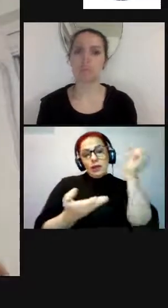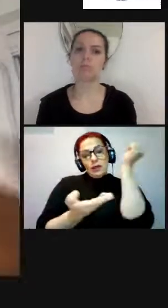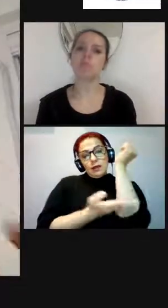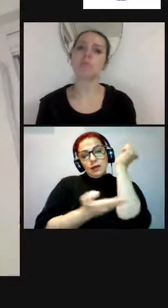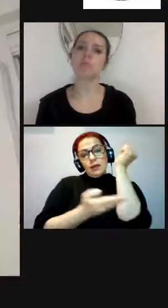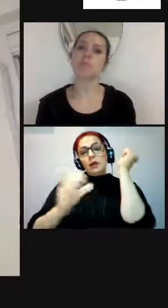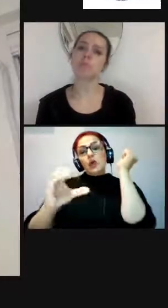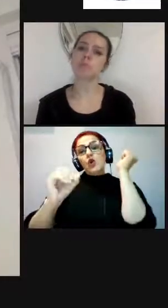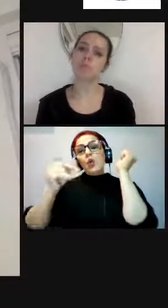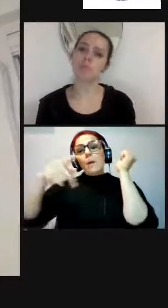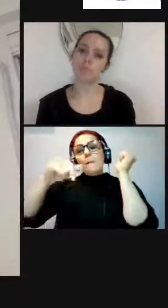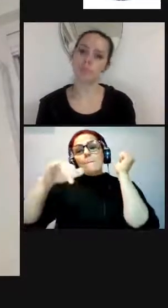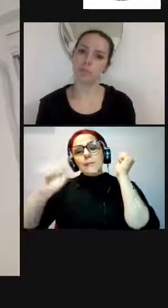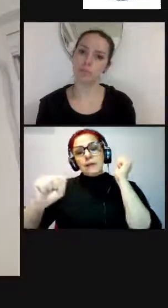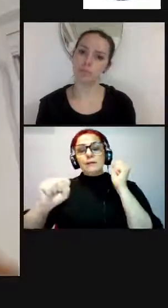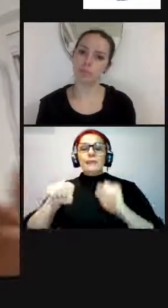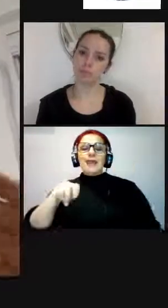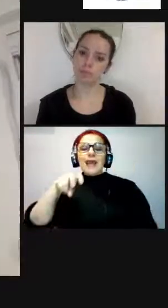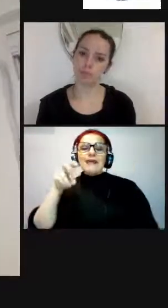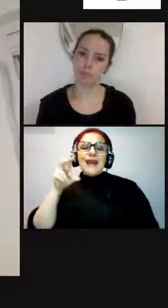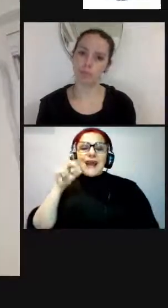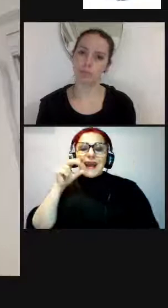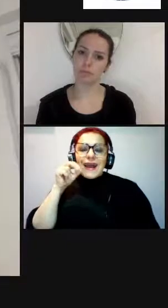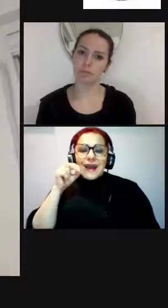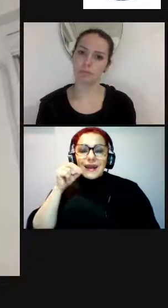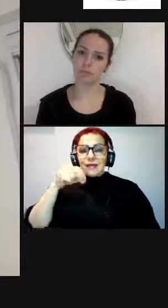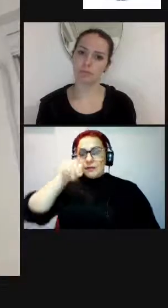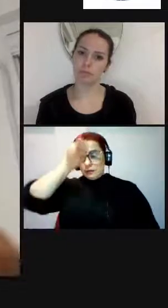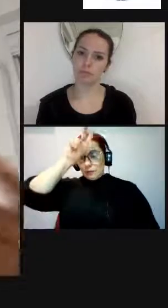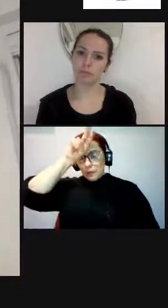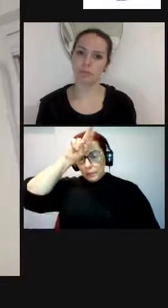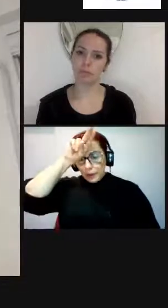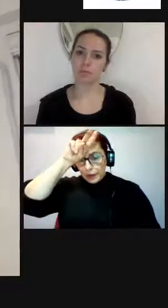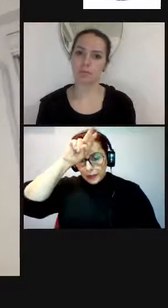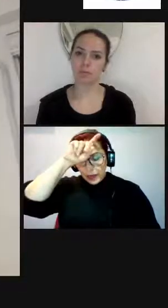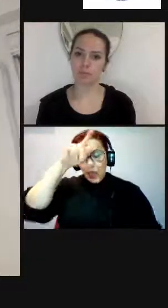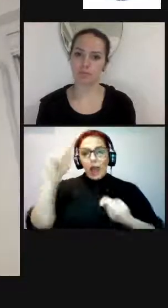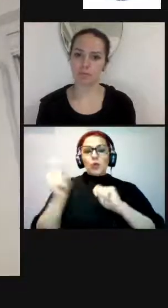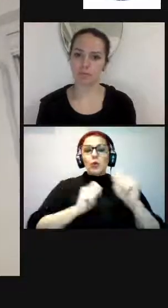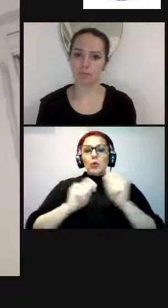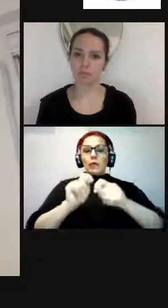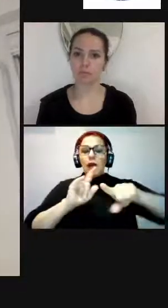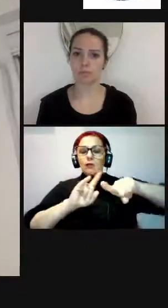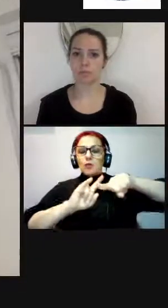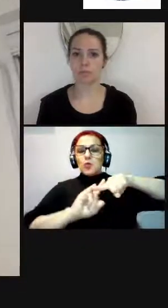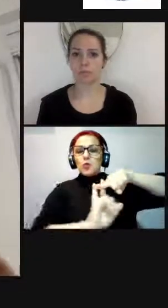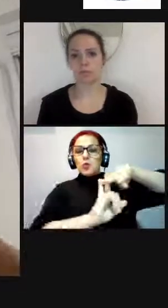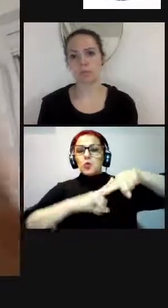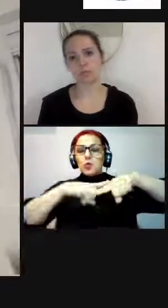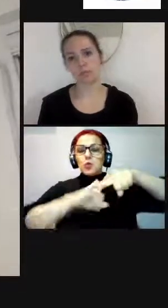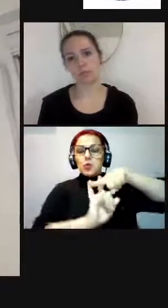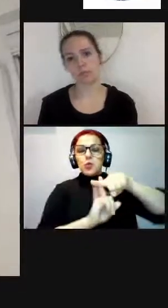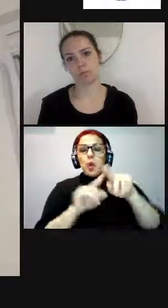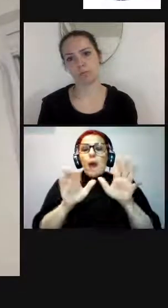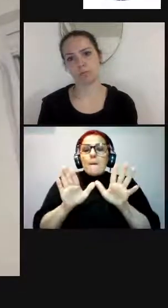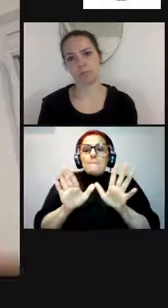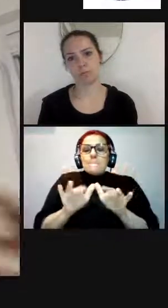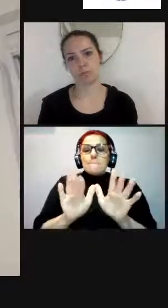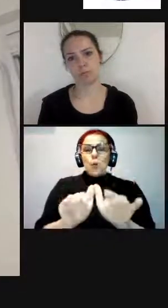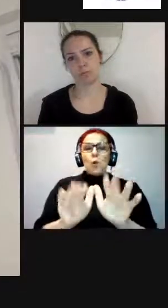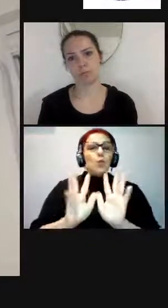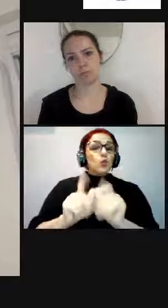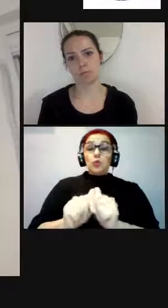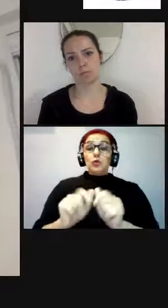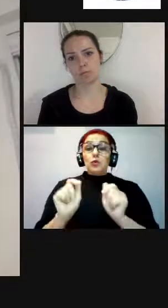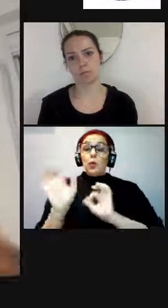faço o controle de roedores eu faço controle de baratas eu faço um manejo de morcegos manejo de pombos eu faço o Aldo José